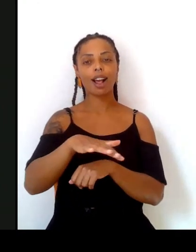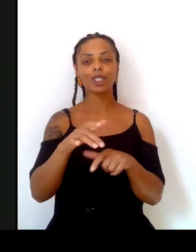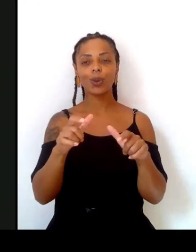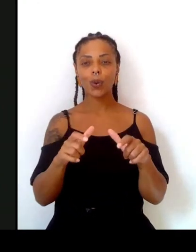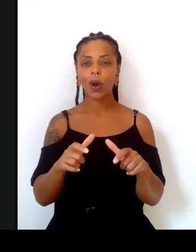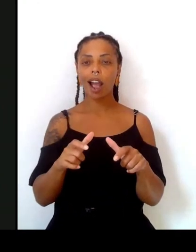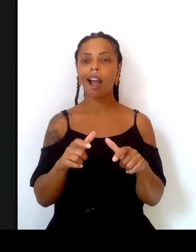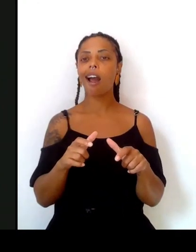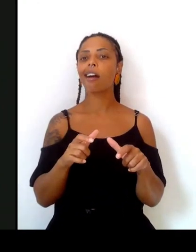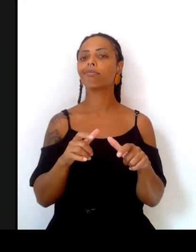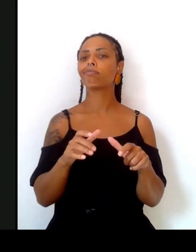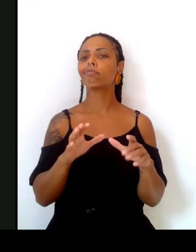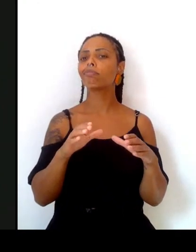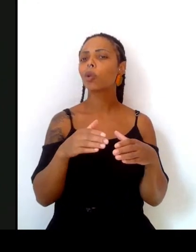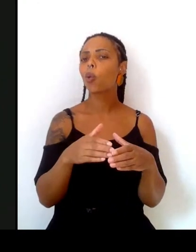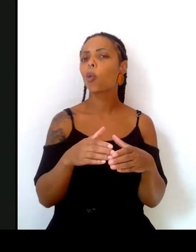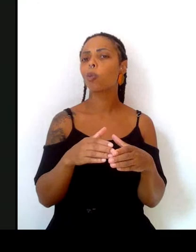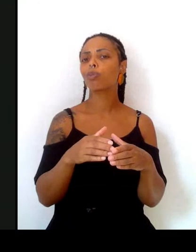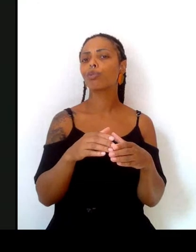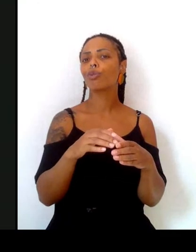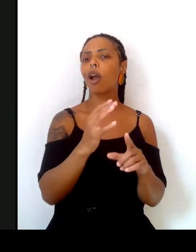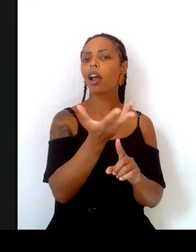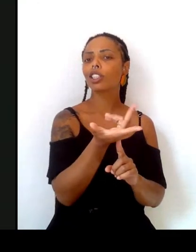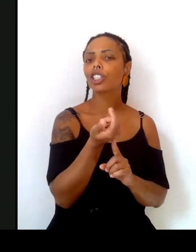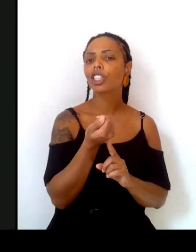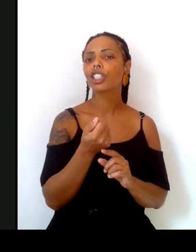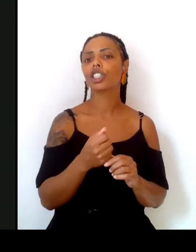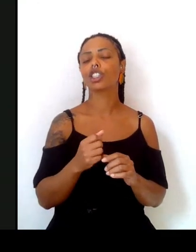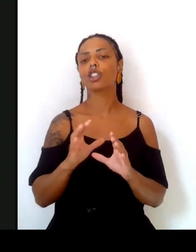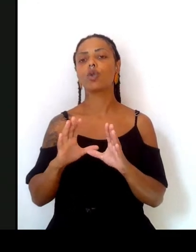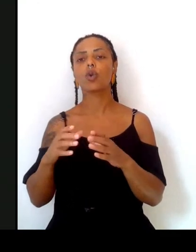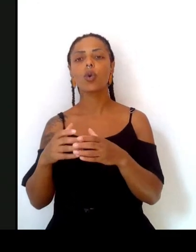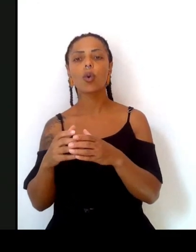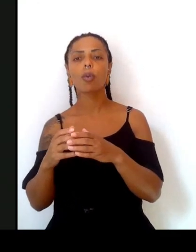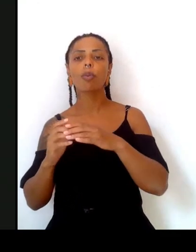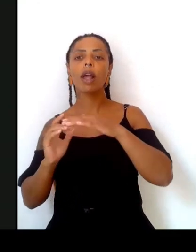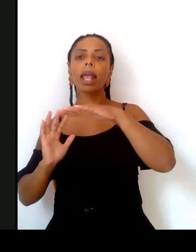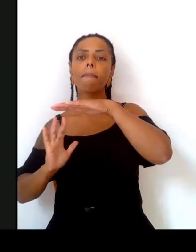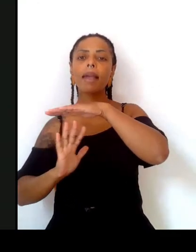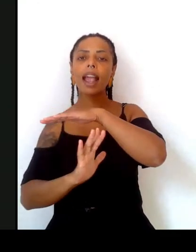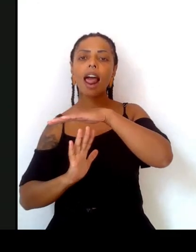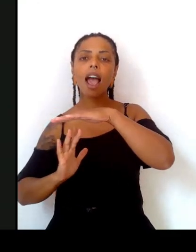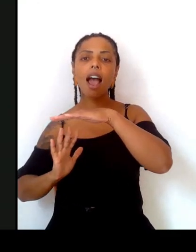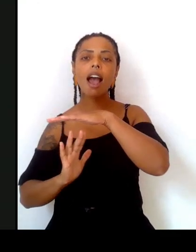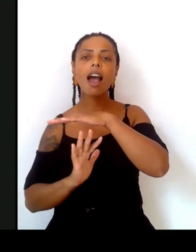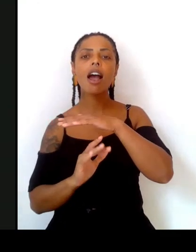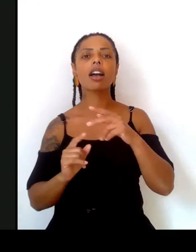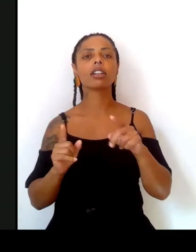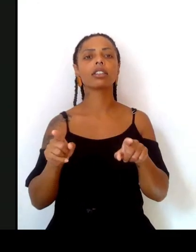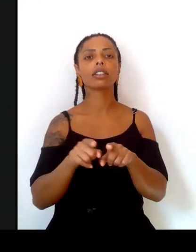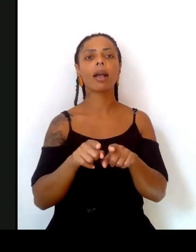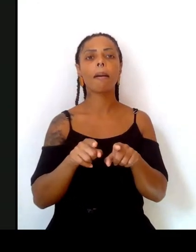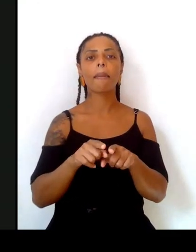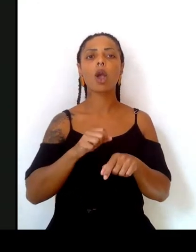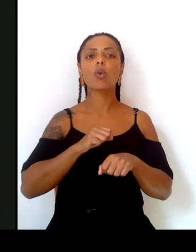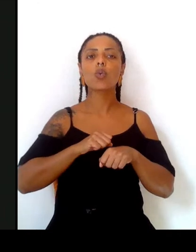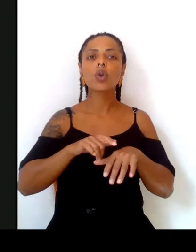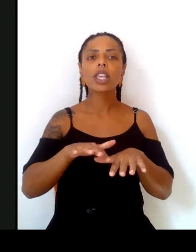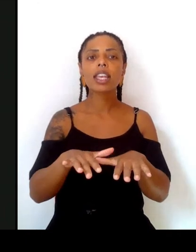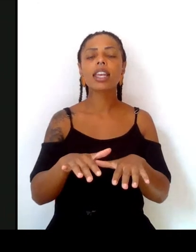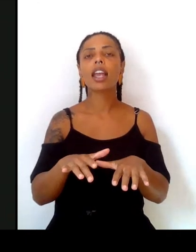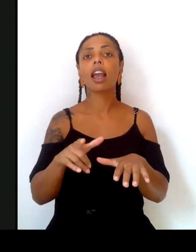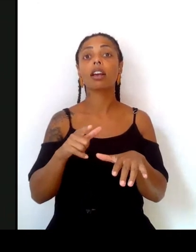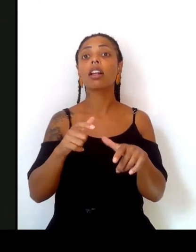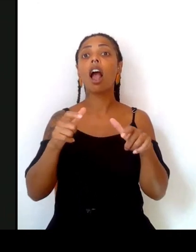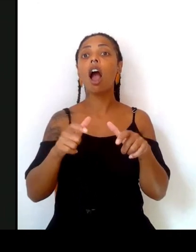artísticas Imigrantes comunidade escolar que estavam aí misturadas no mesmo